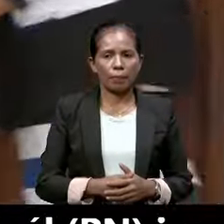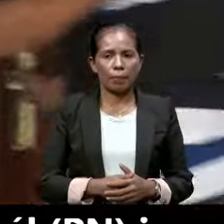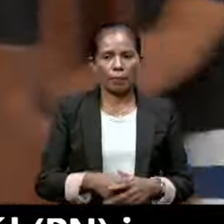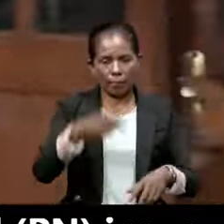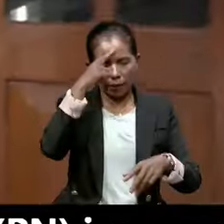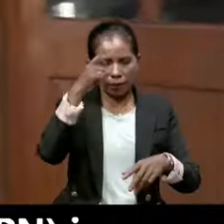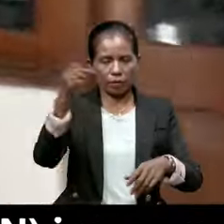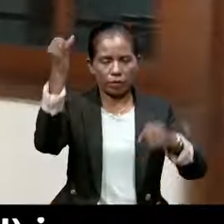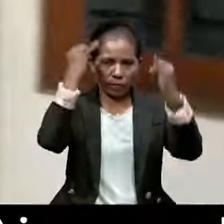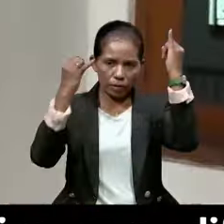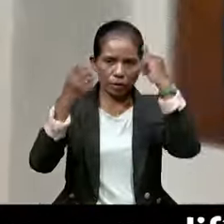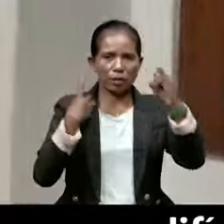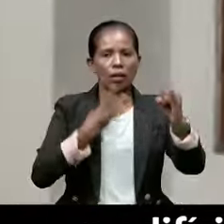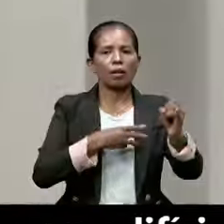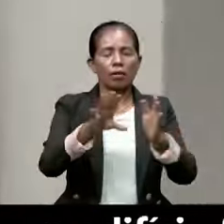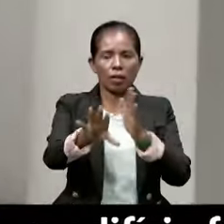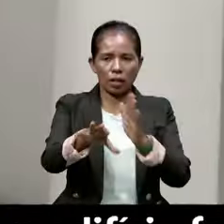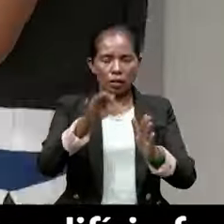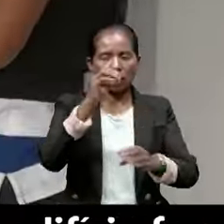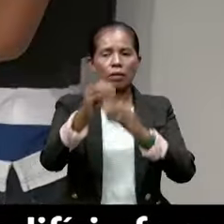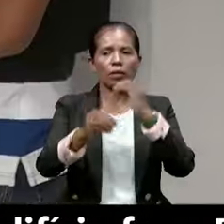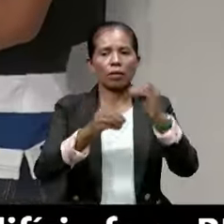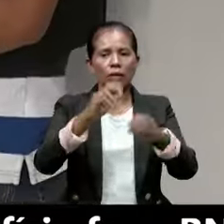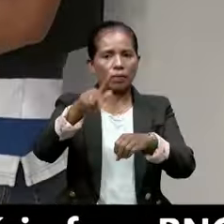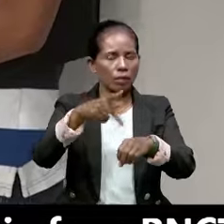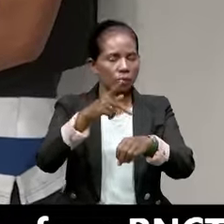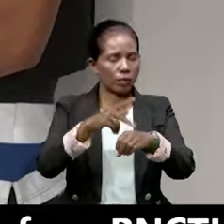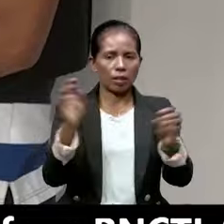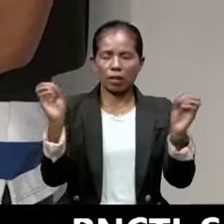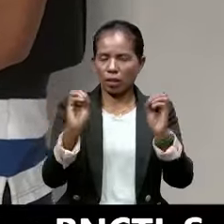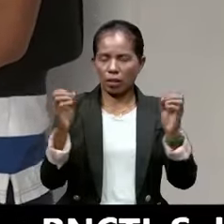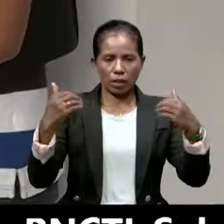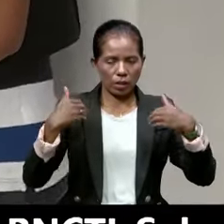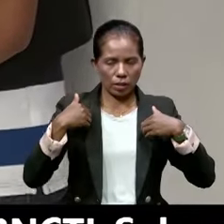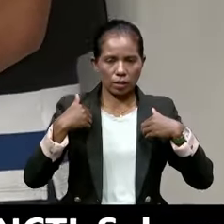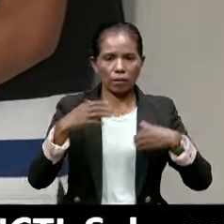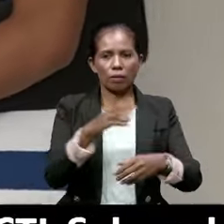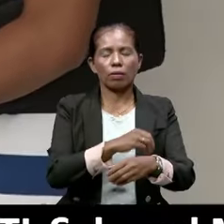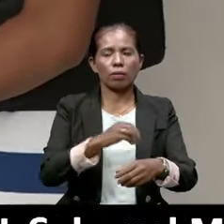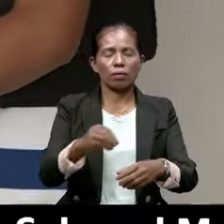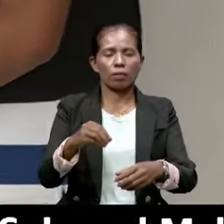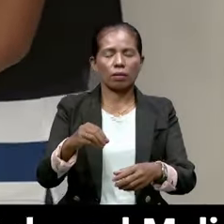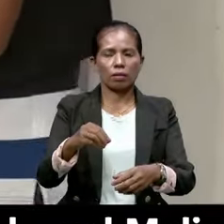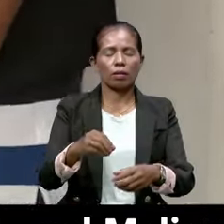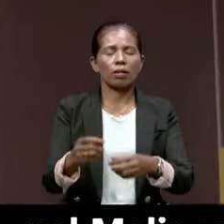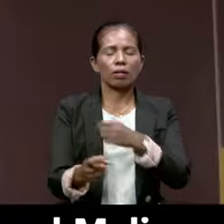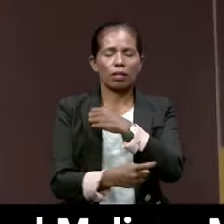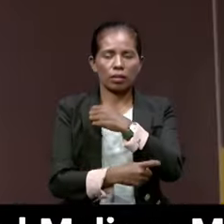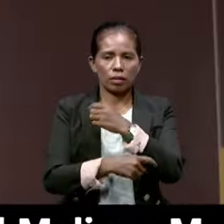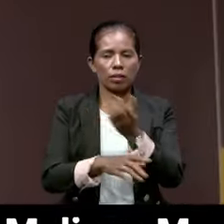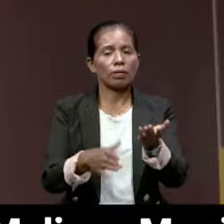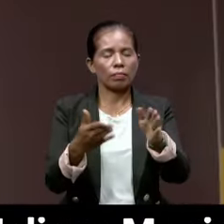tamba i informasao nebe kami hetan mos kata ke Filipina la hija ona pena de morte la kontion antau